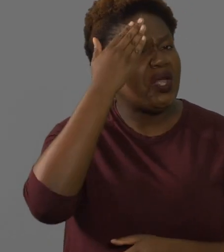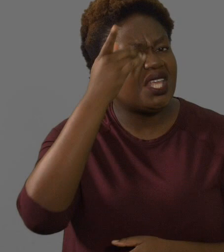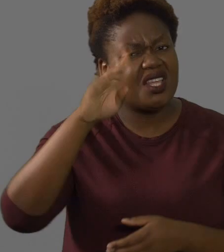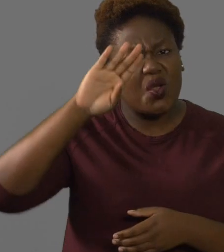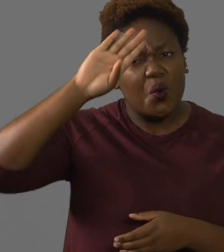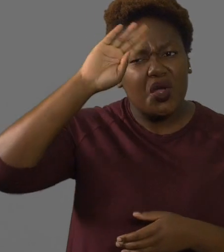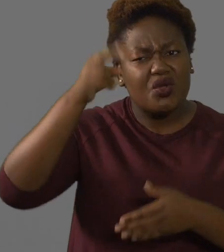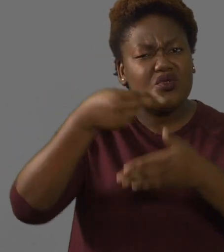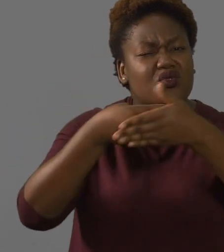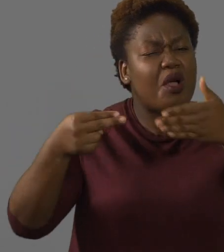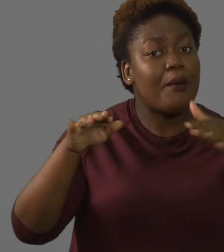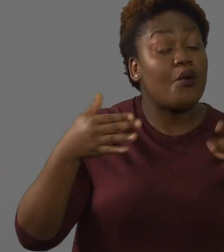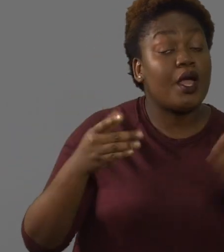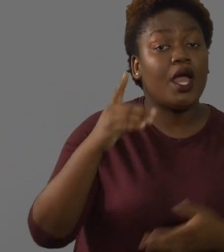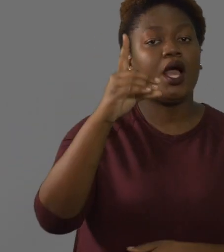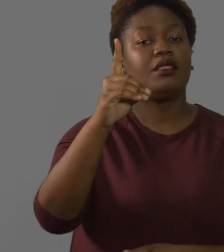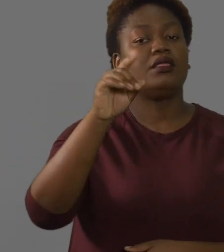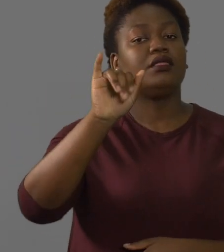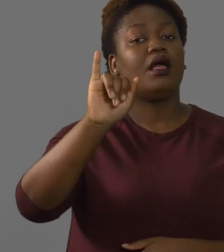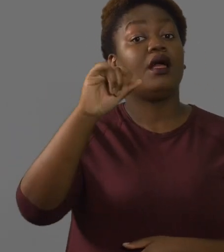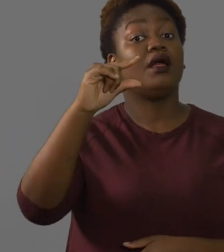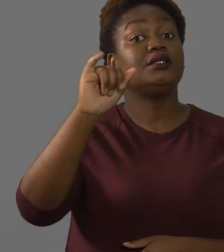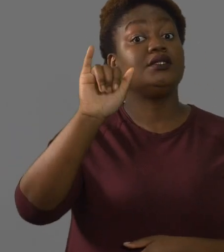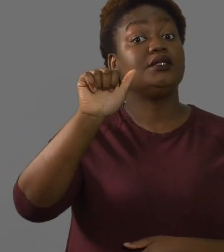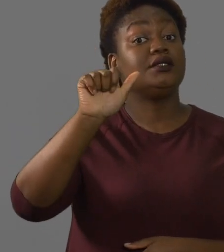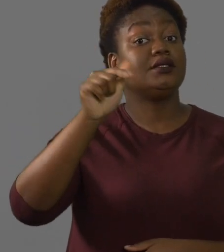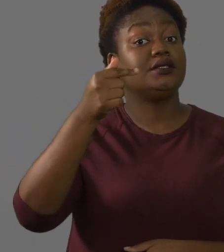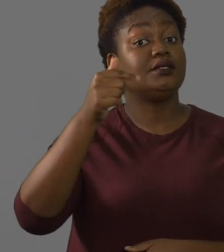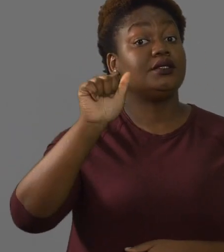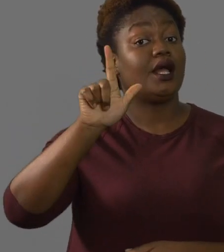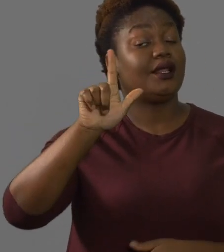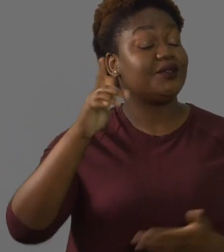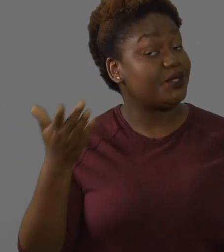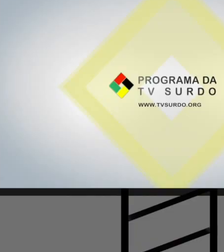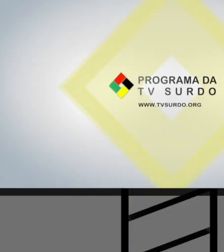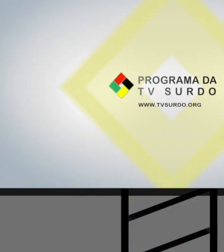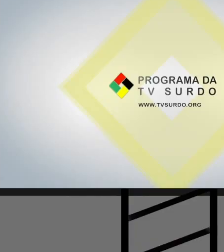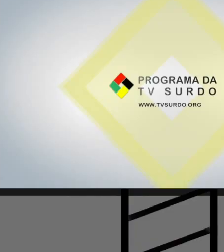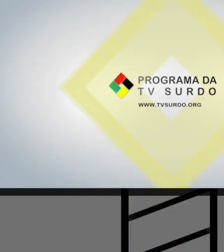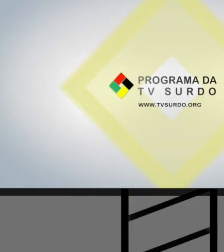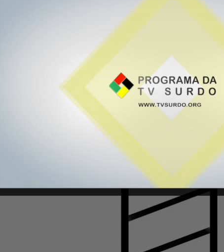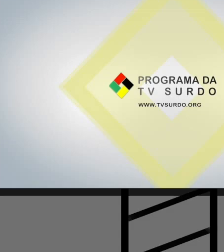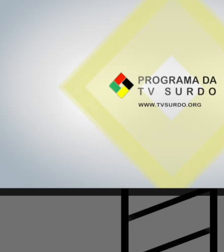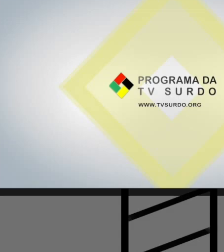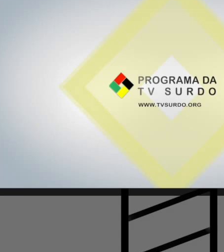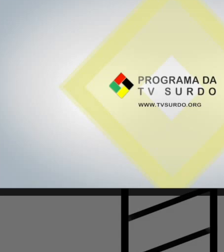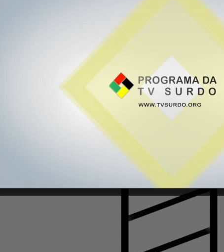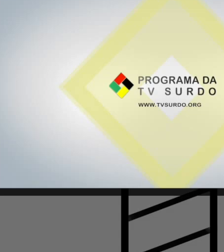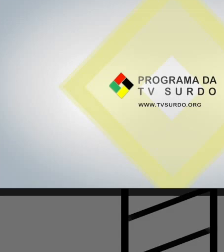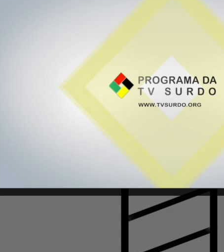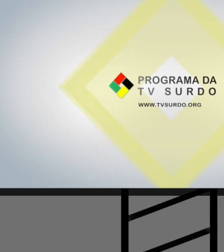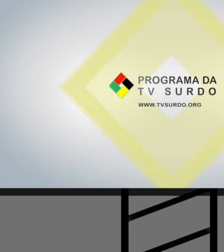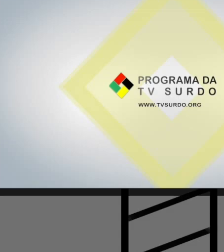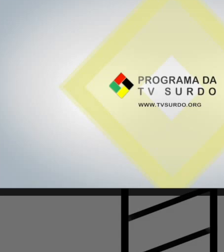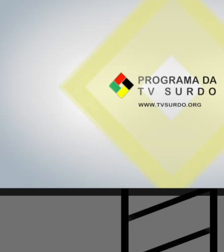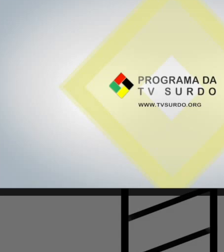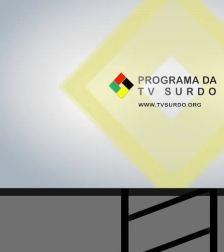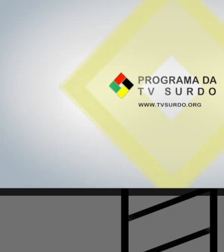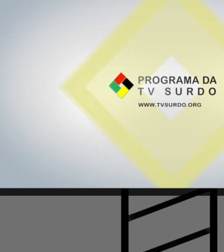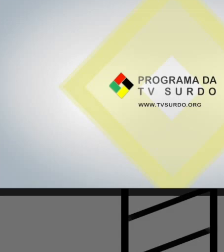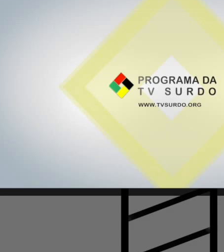Conheça as doenças típicas da era digital e suas respectivas causas. Olá, está na companhia do programa da